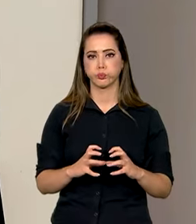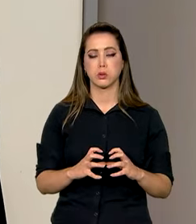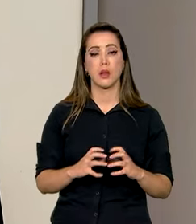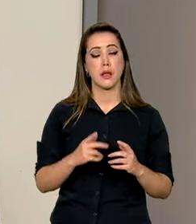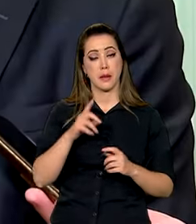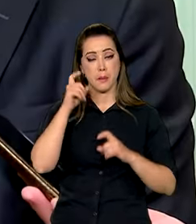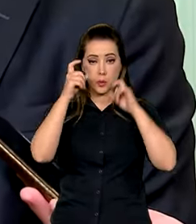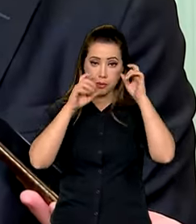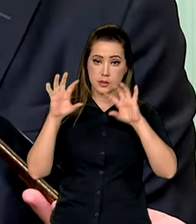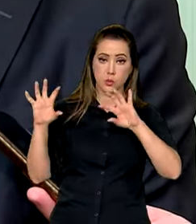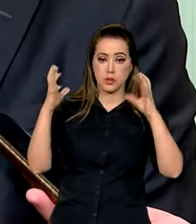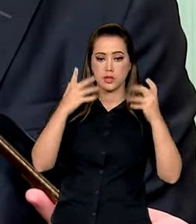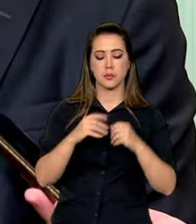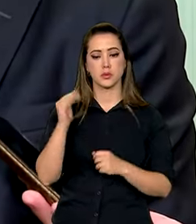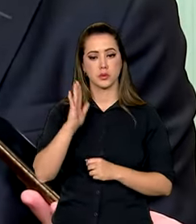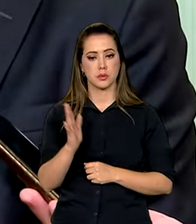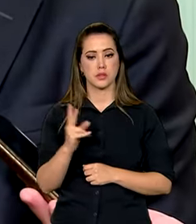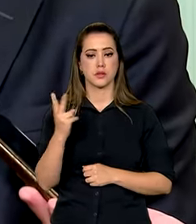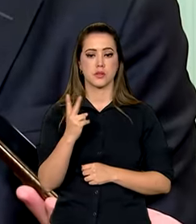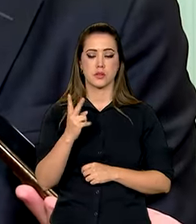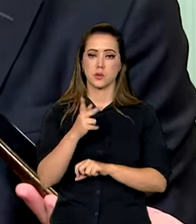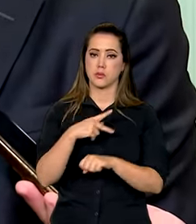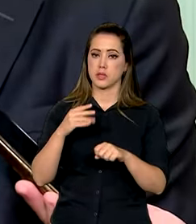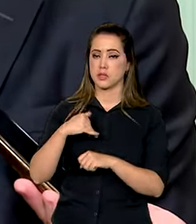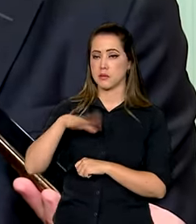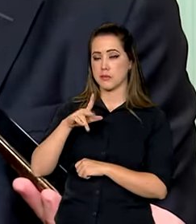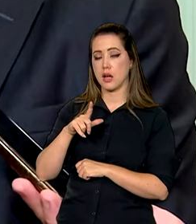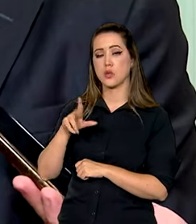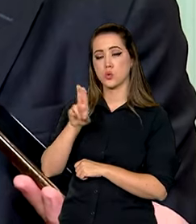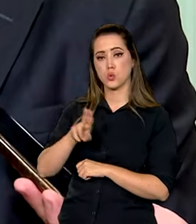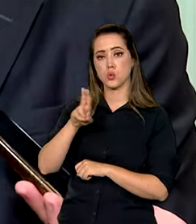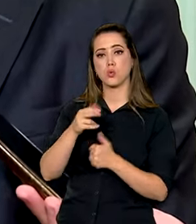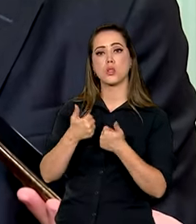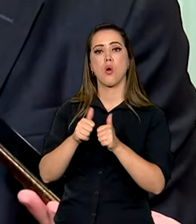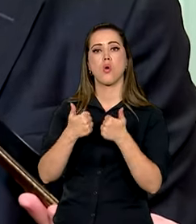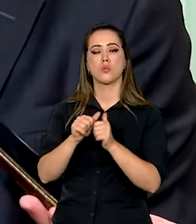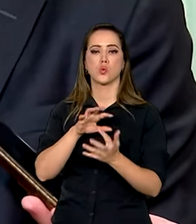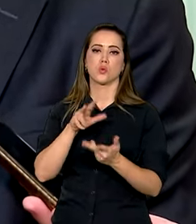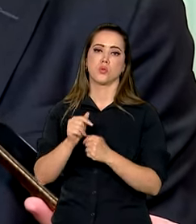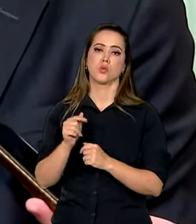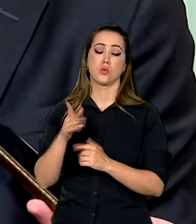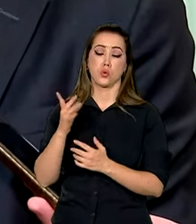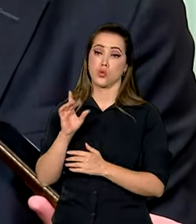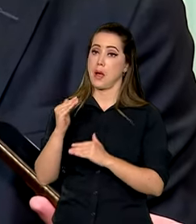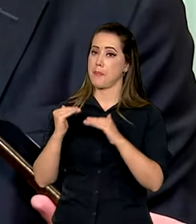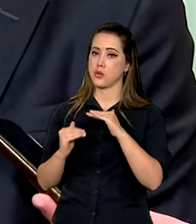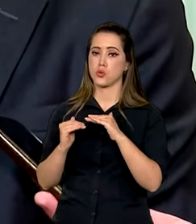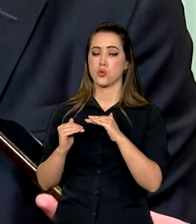questão climática. O Brasil é o segundo país que mais anda de ônibus no mundo, só perde para a Índia. O